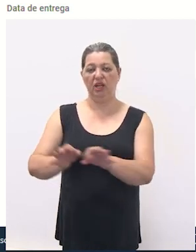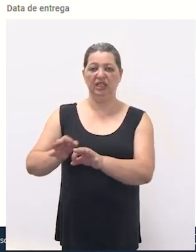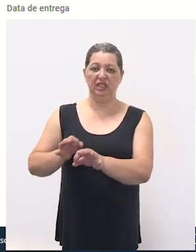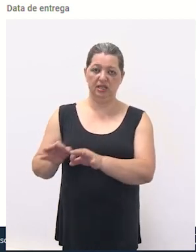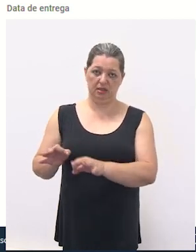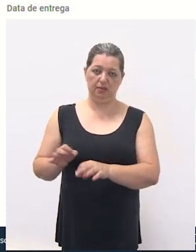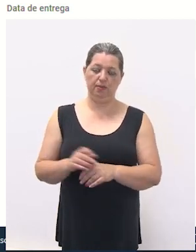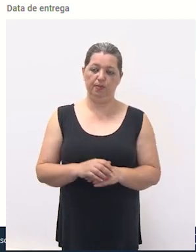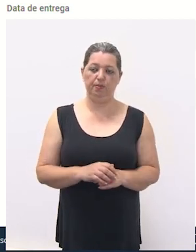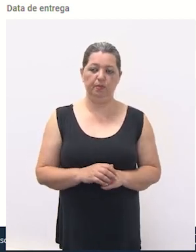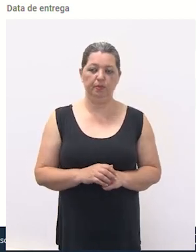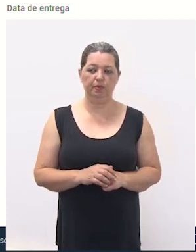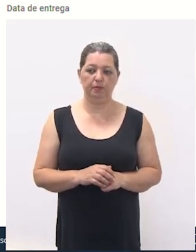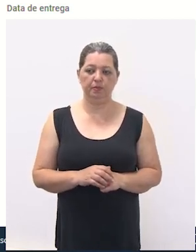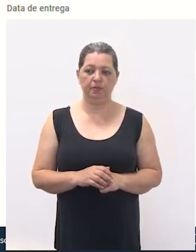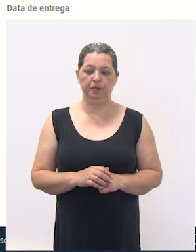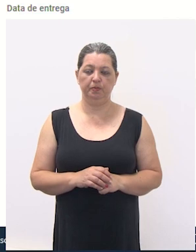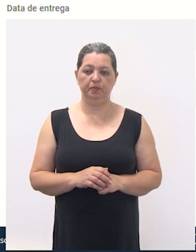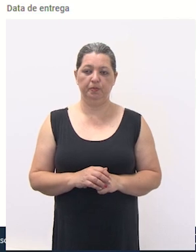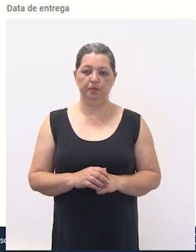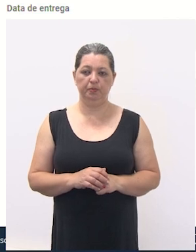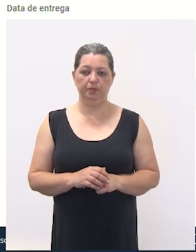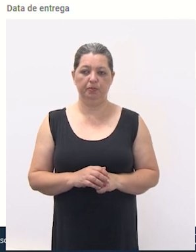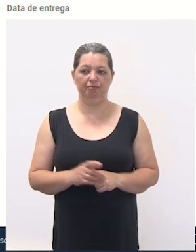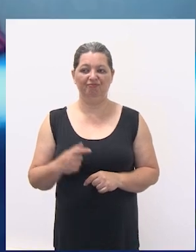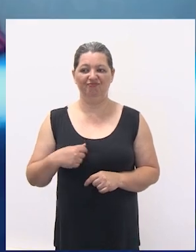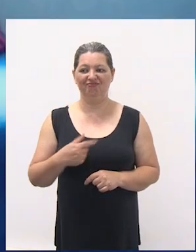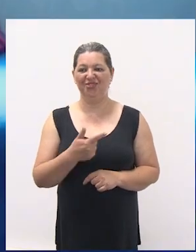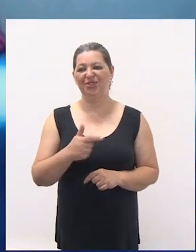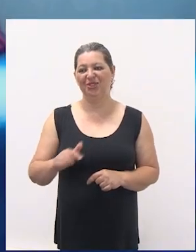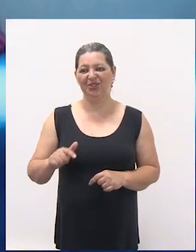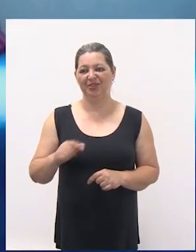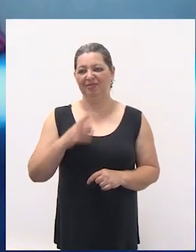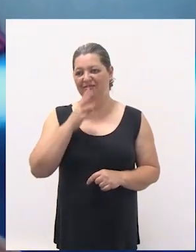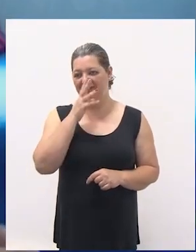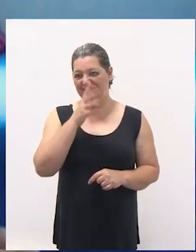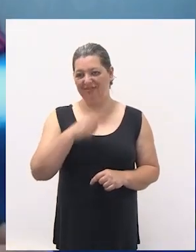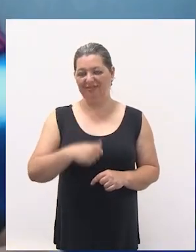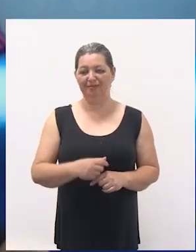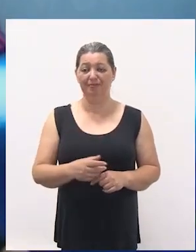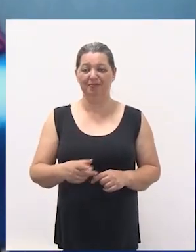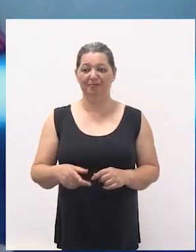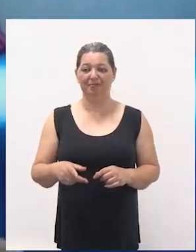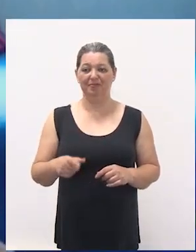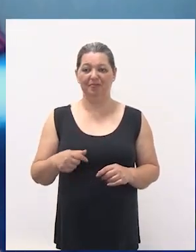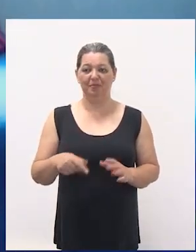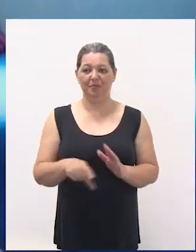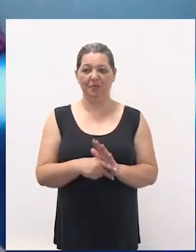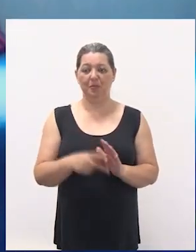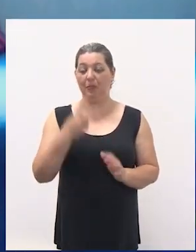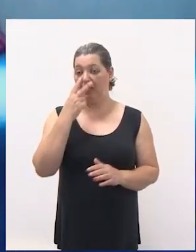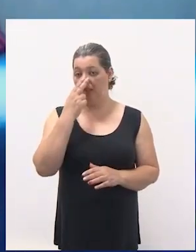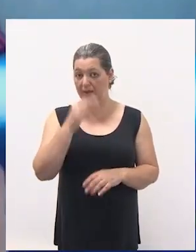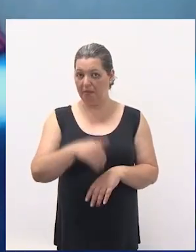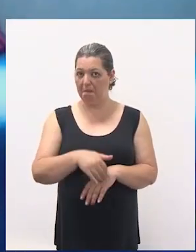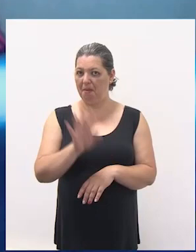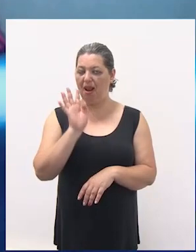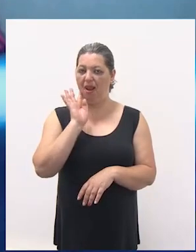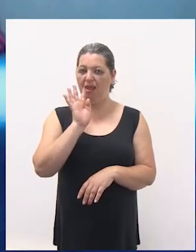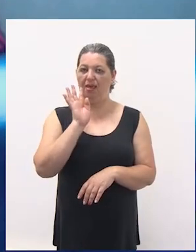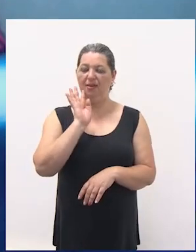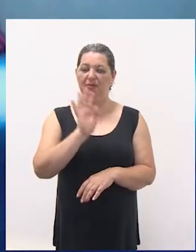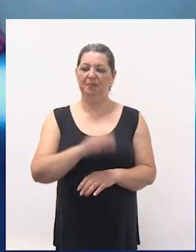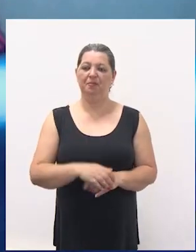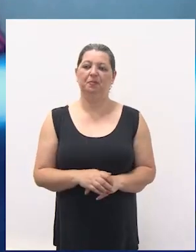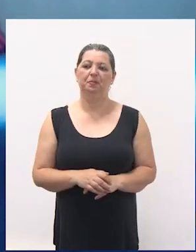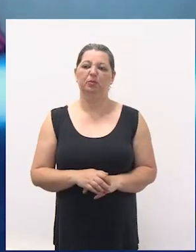com certeza. Pessoal, posso... eu aqui de novo, mas é porque essa parte assim, eu acho que é a mais bacana